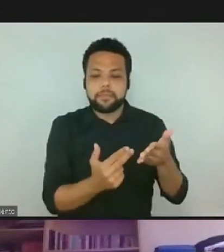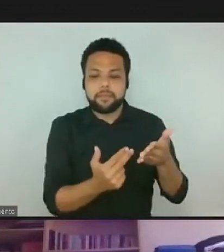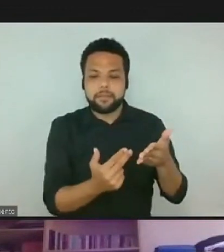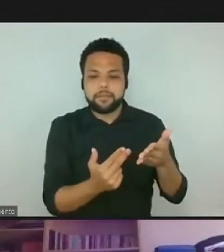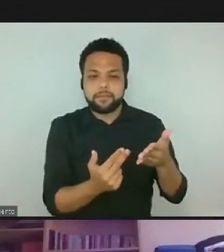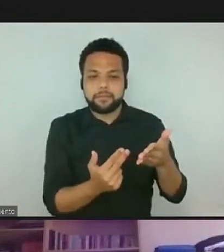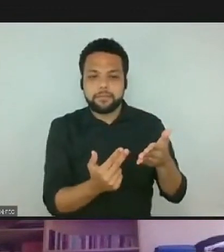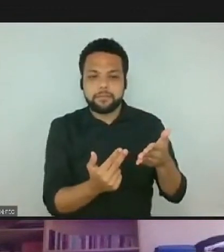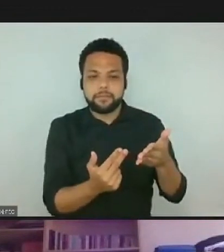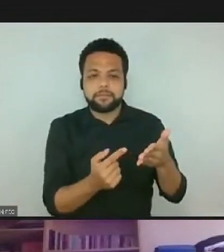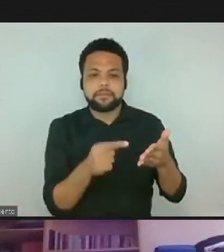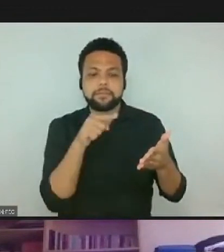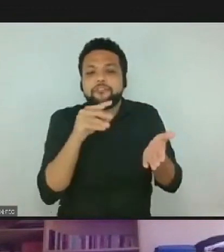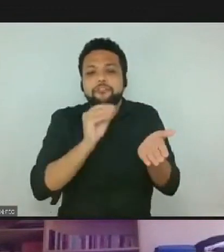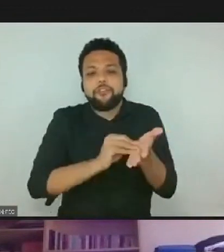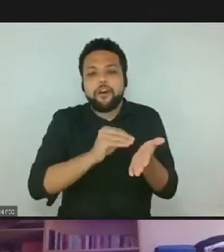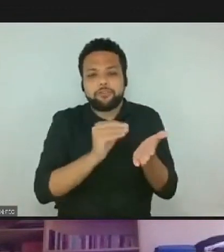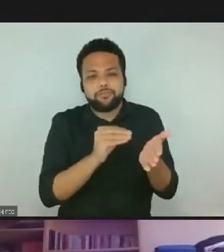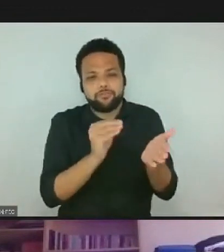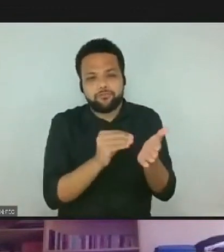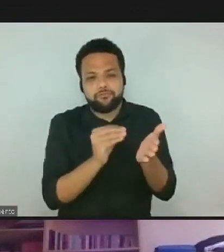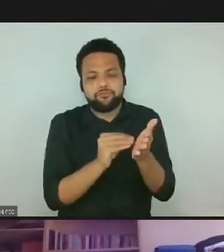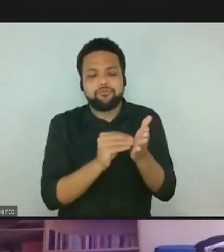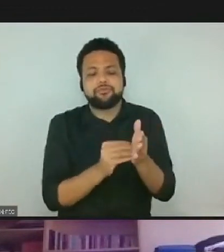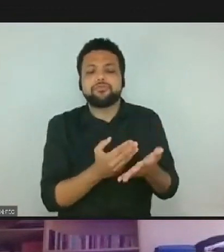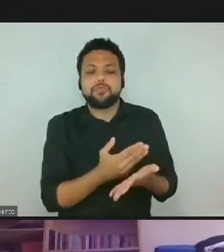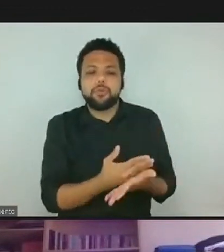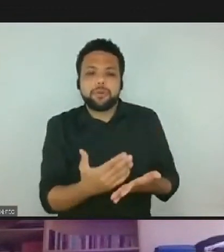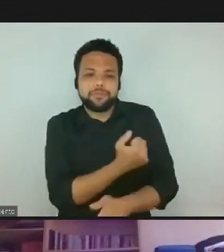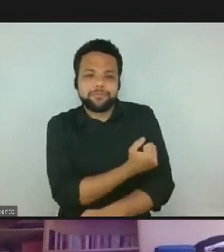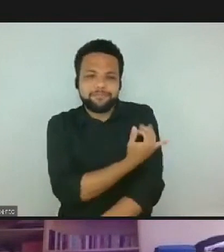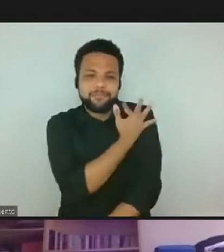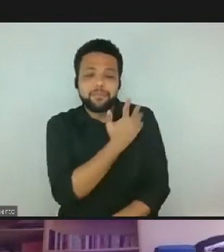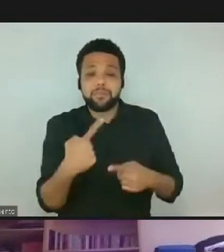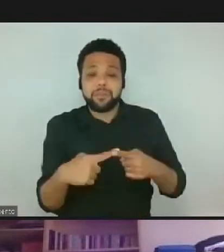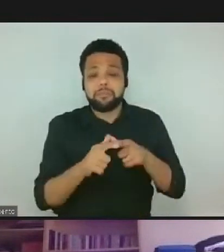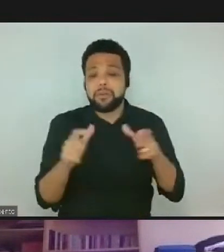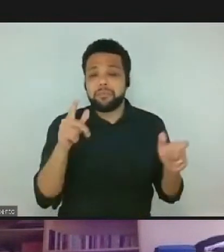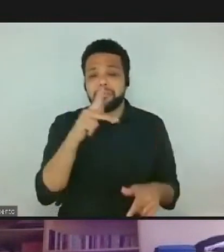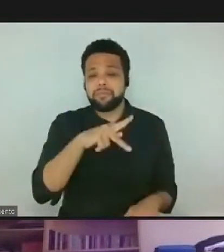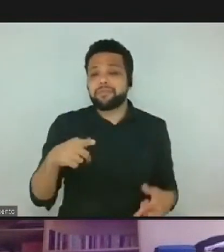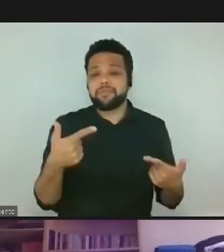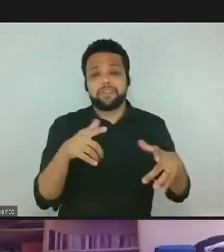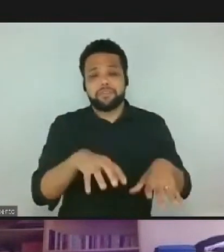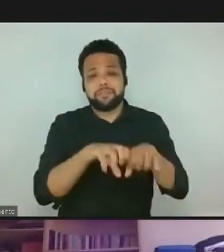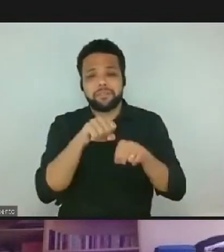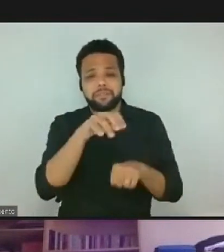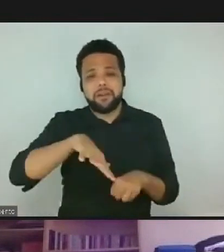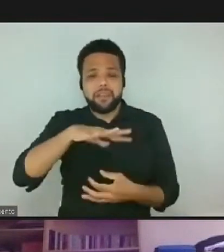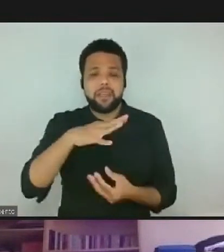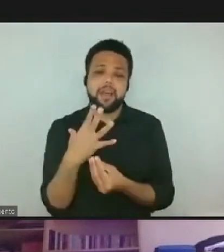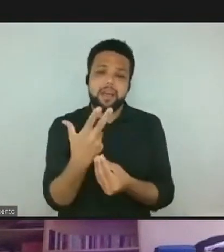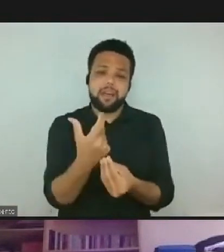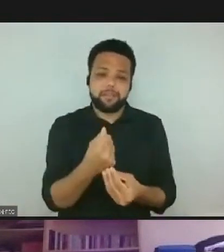por esta carência grande nos anos iniciais, visto que os professores não têm formação em arte?